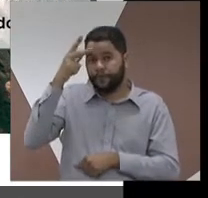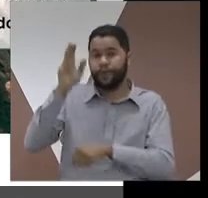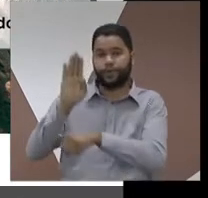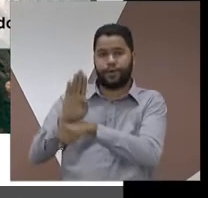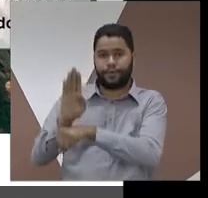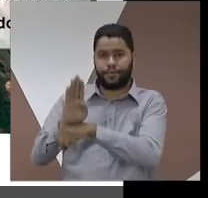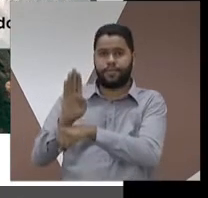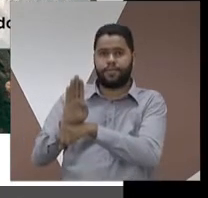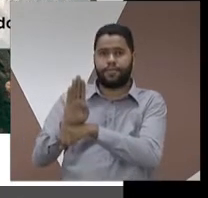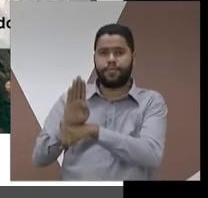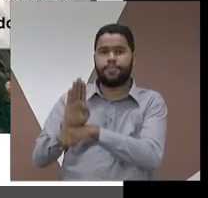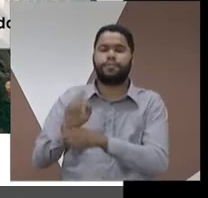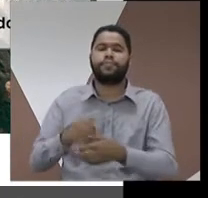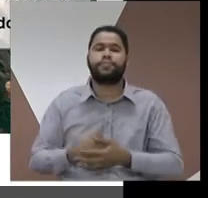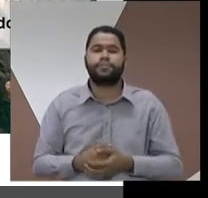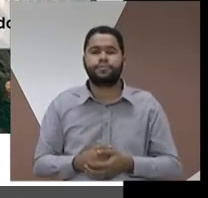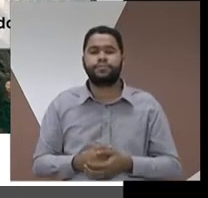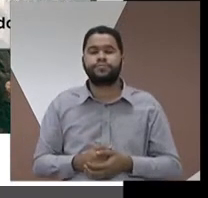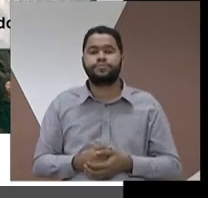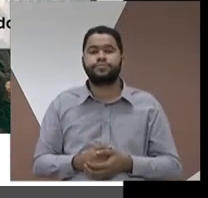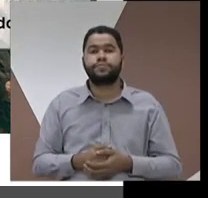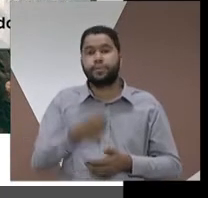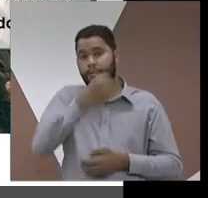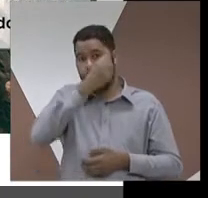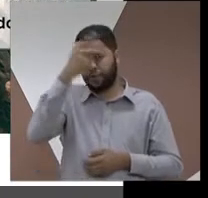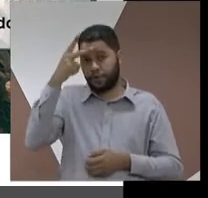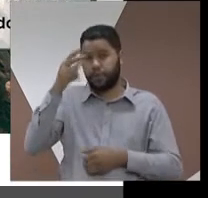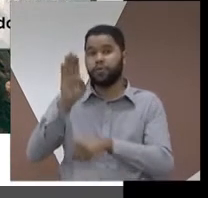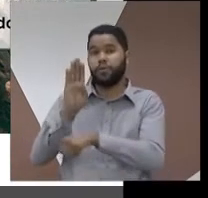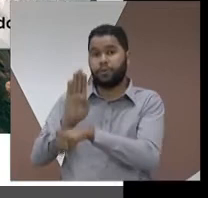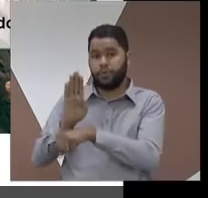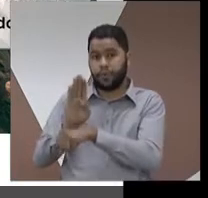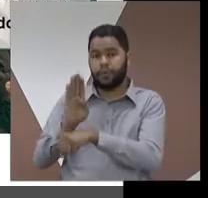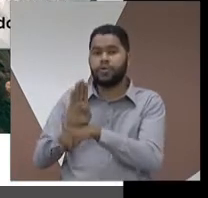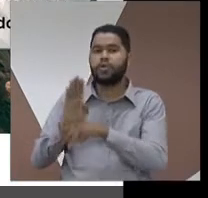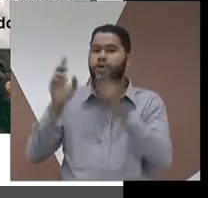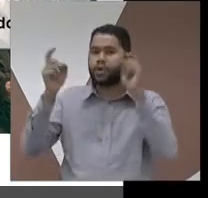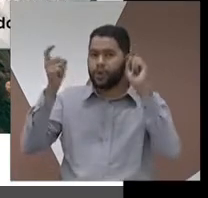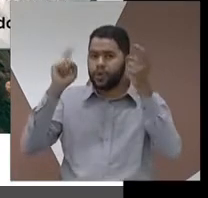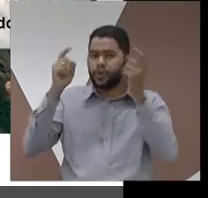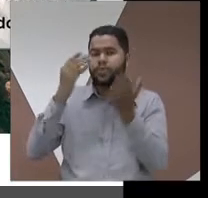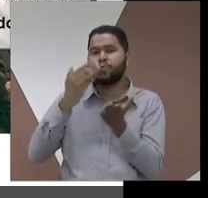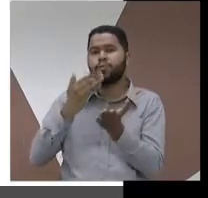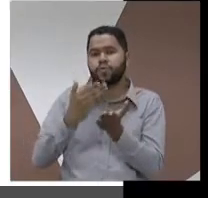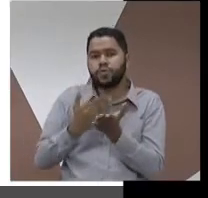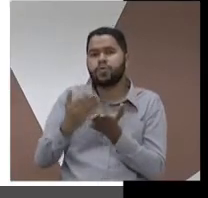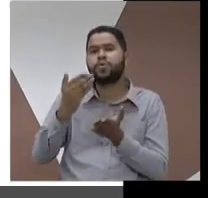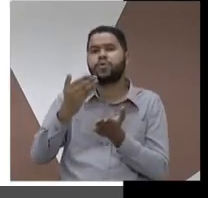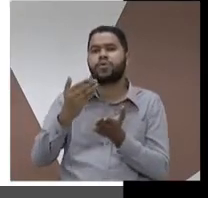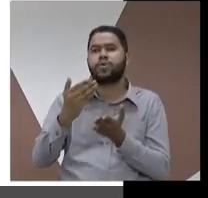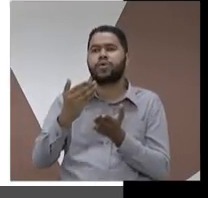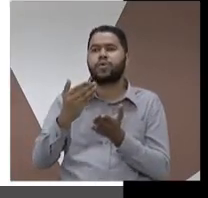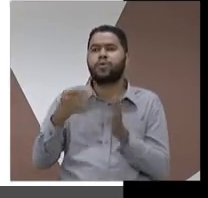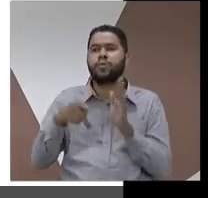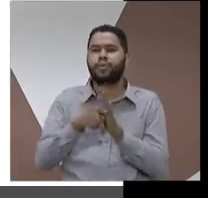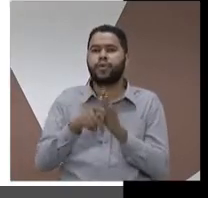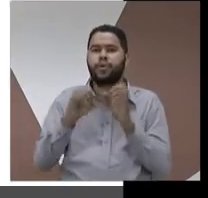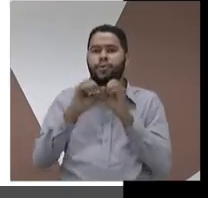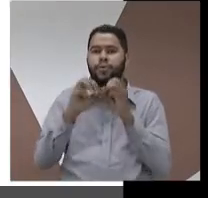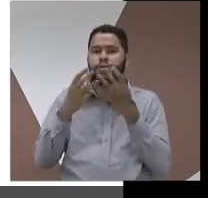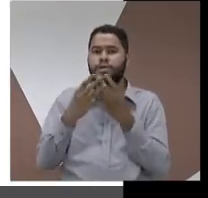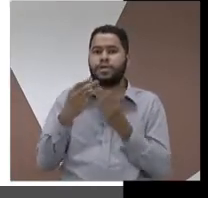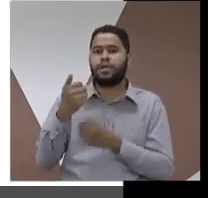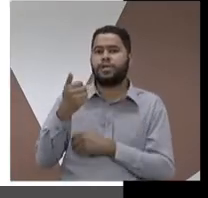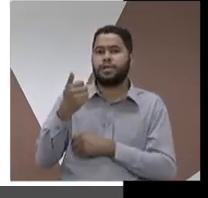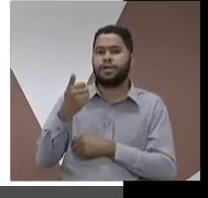né? Prefeitura de Betim, nós nos reunimos inicialmente aí no slide 13, né? Em